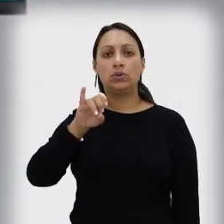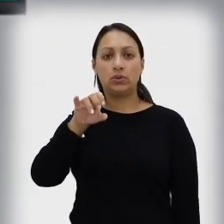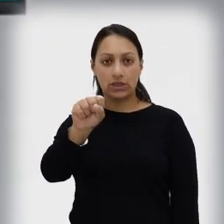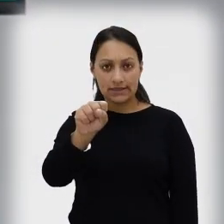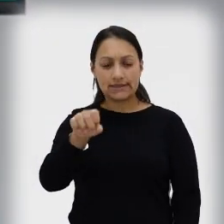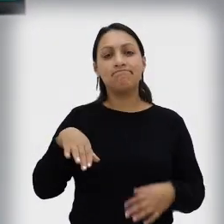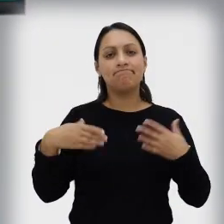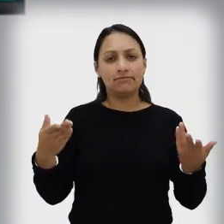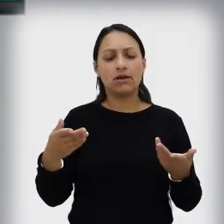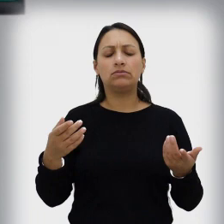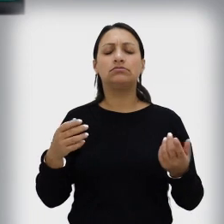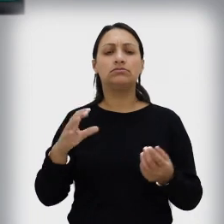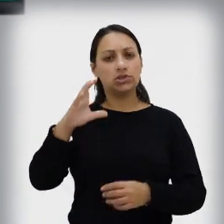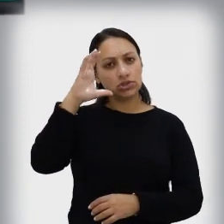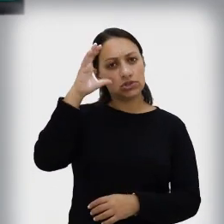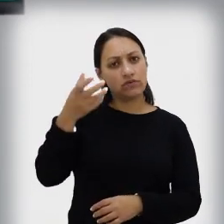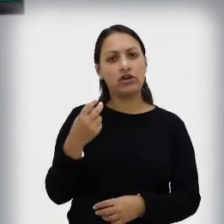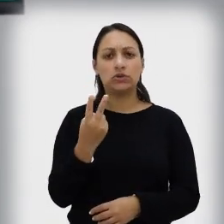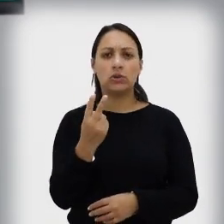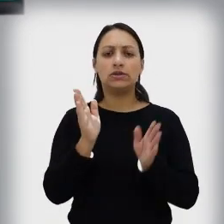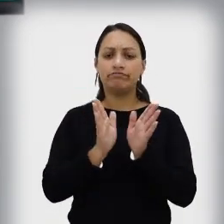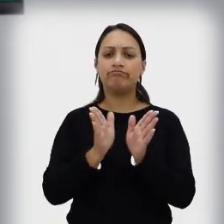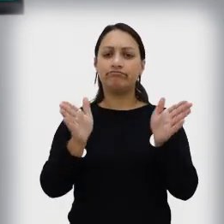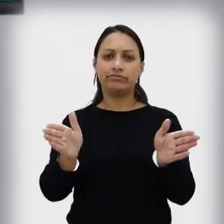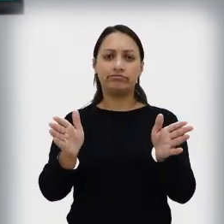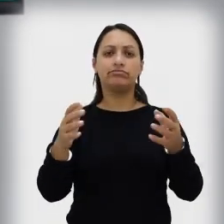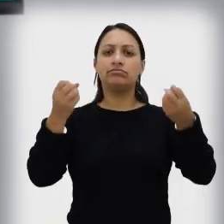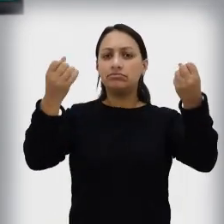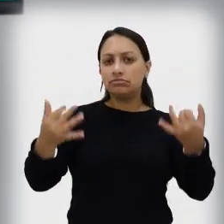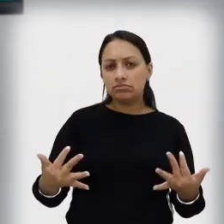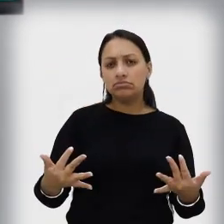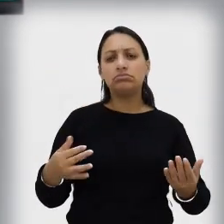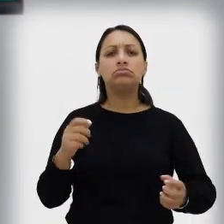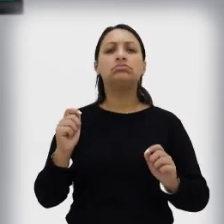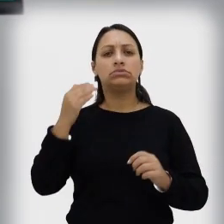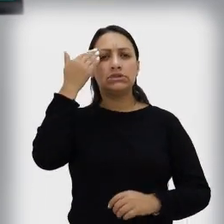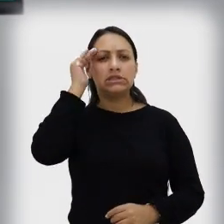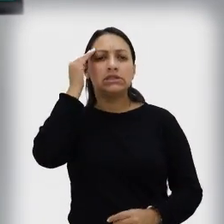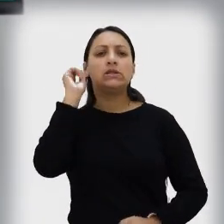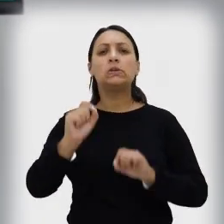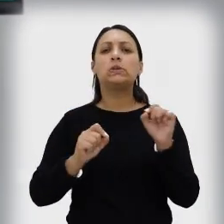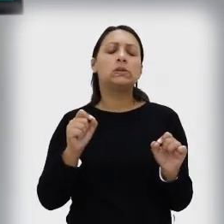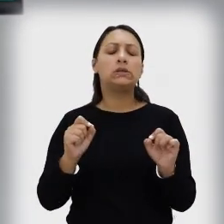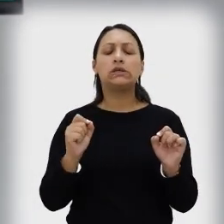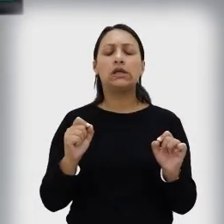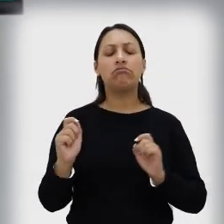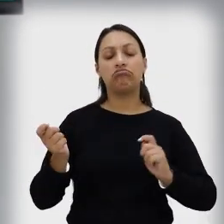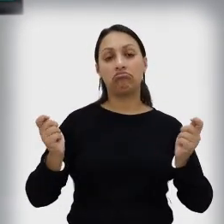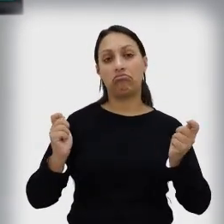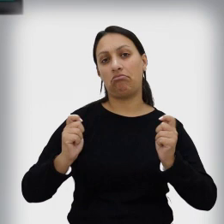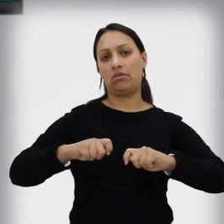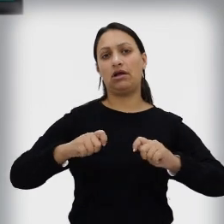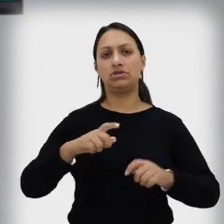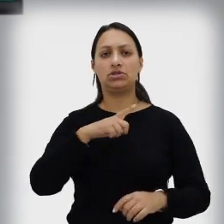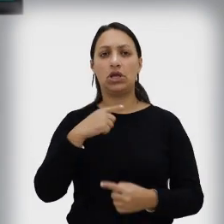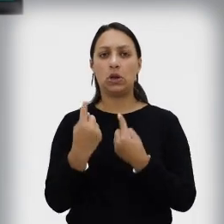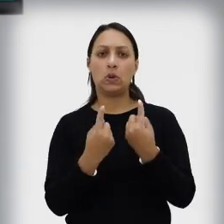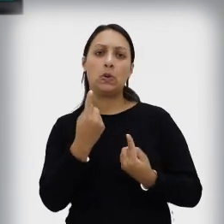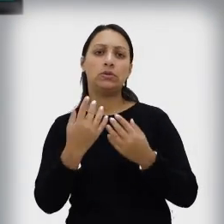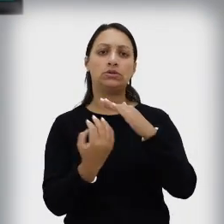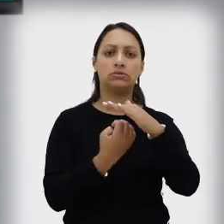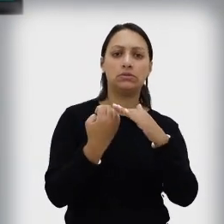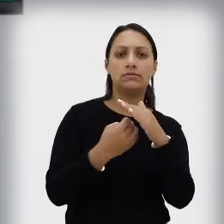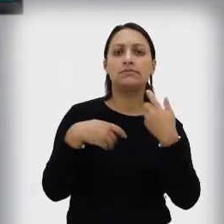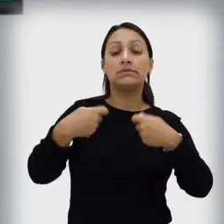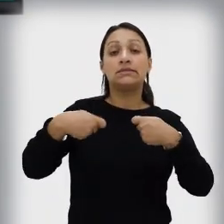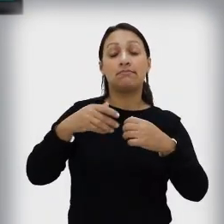esse assunto em 2 vertentes, por entender que podem haver algumas empresas que precisam,